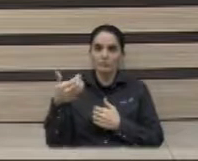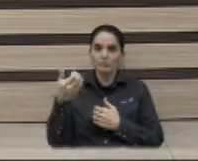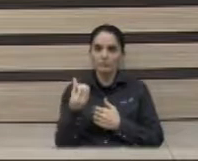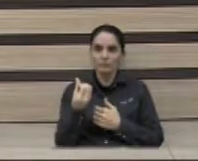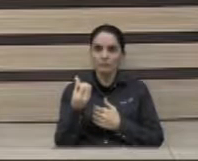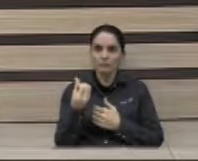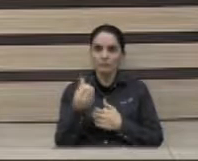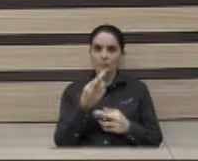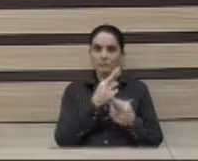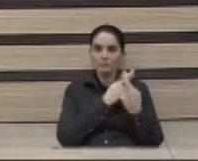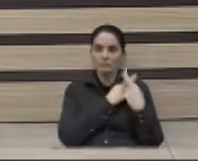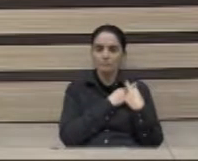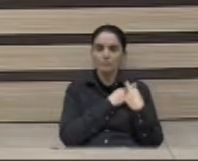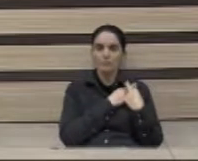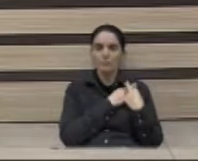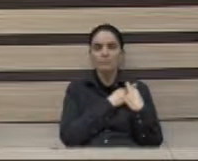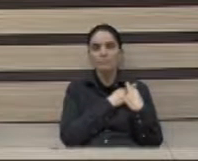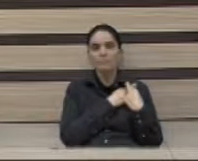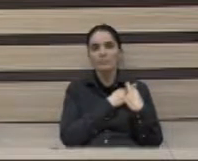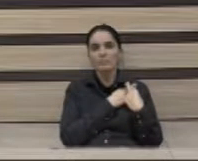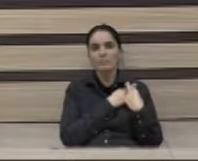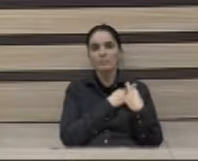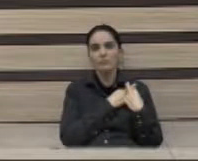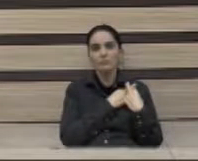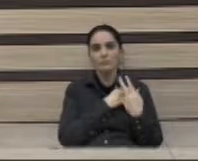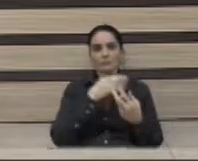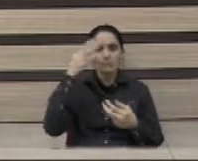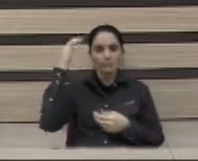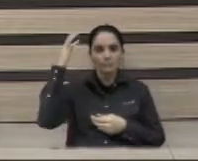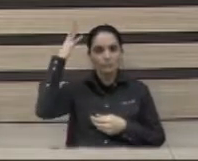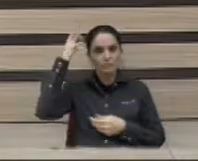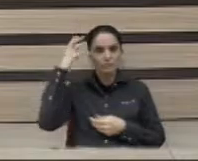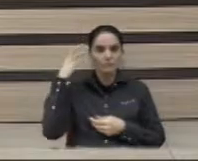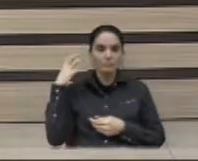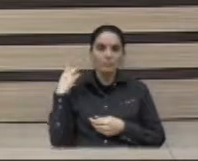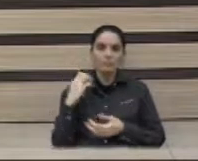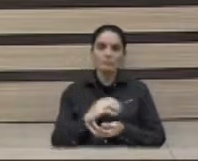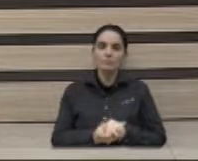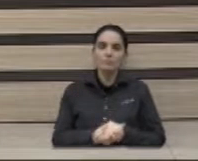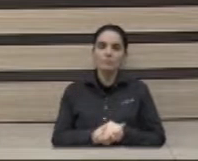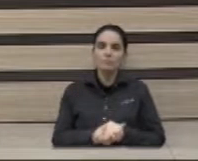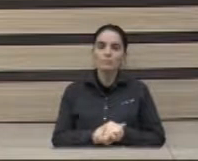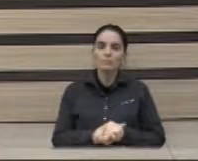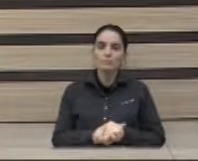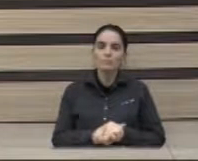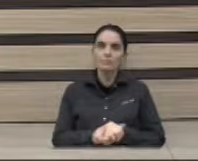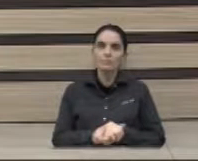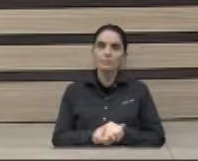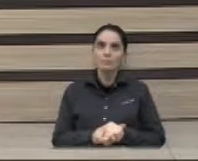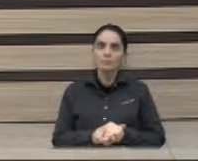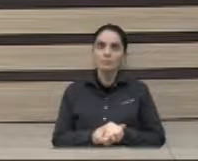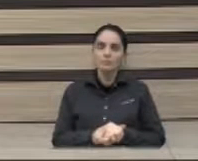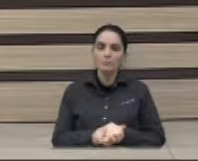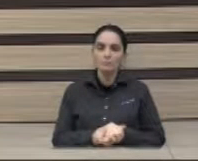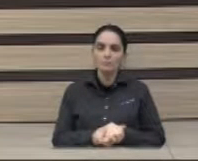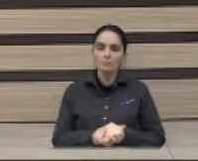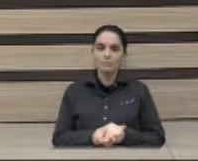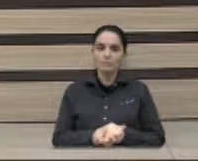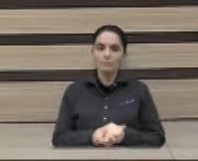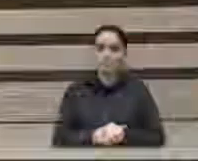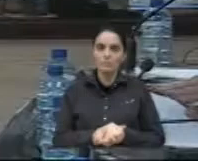28/2016, de autoria da nobre vereadora Lu Bogo. Algum vereador deseja discutir? Com a palavra, a vereadora proponente